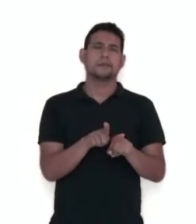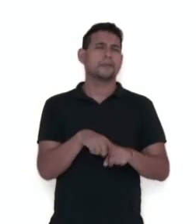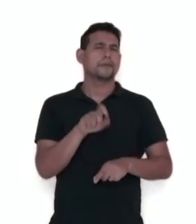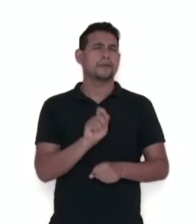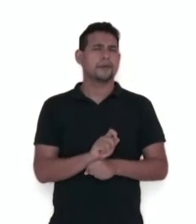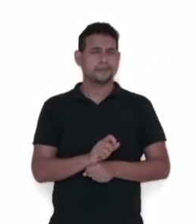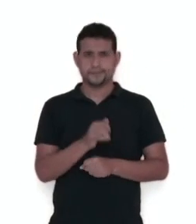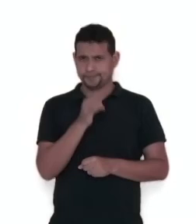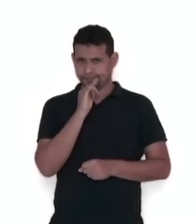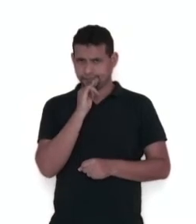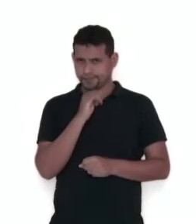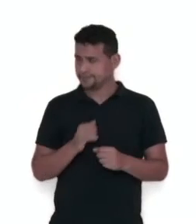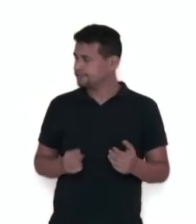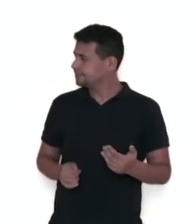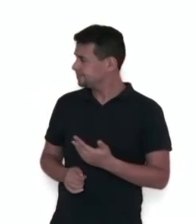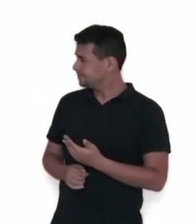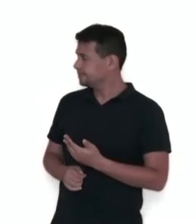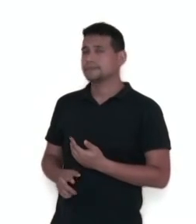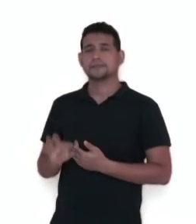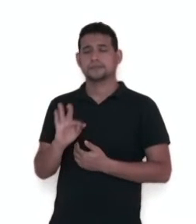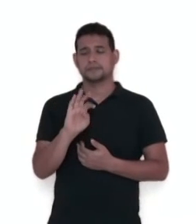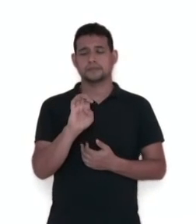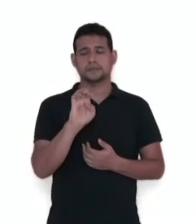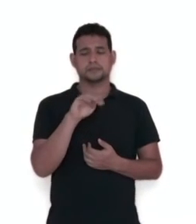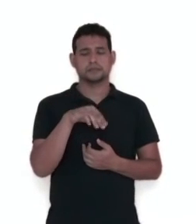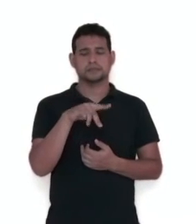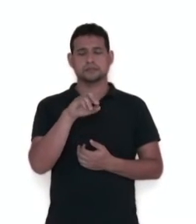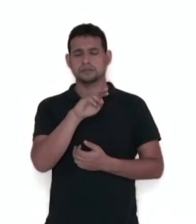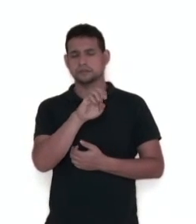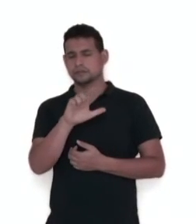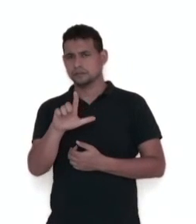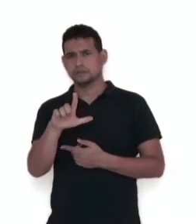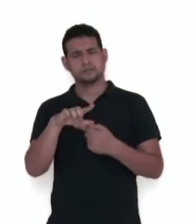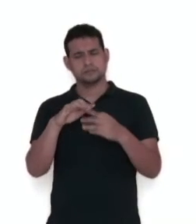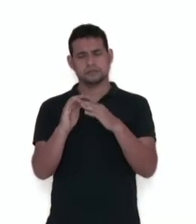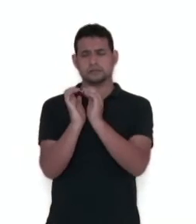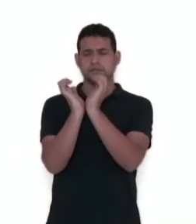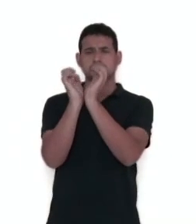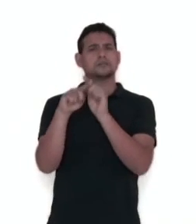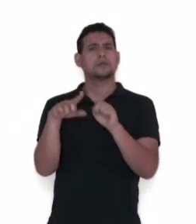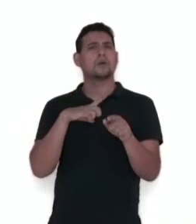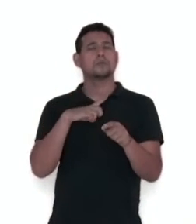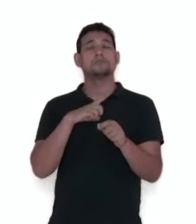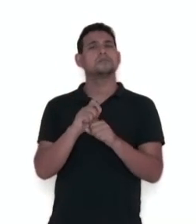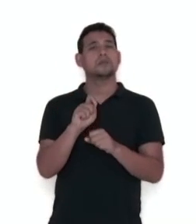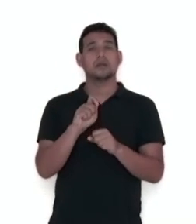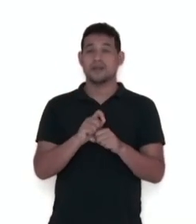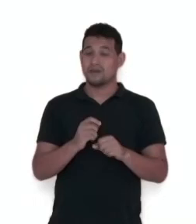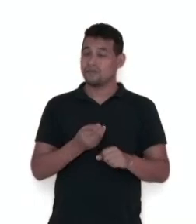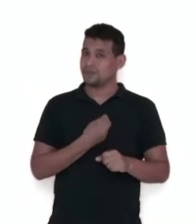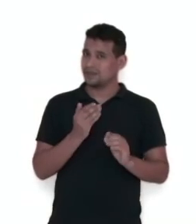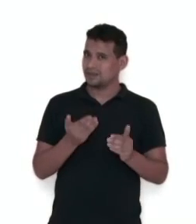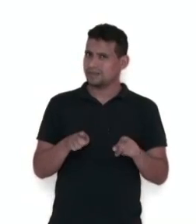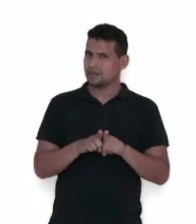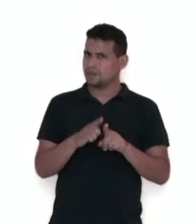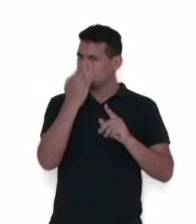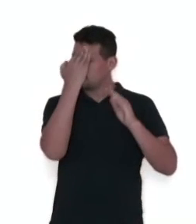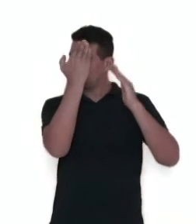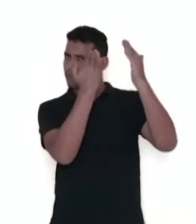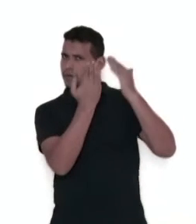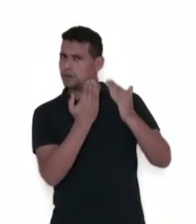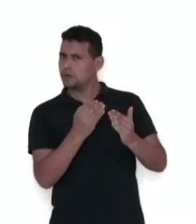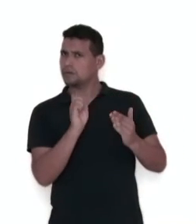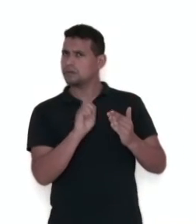hacia ese eje temporal, esse eixo, no relacionadas com o presente e